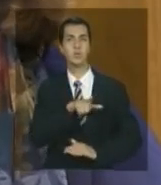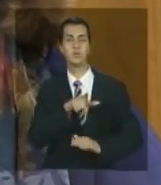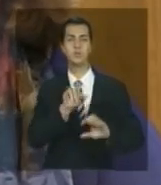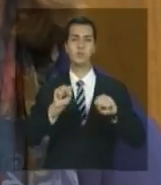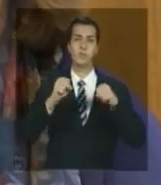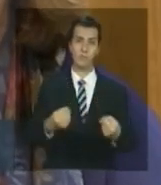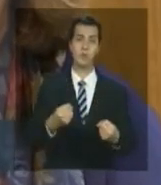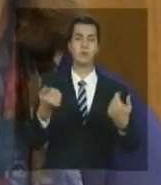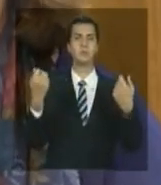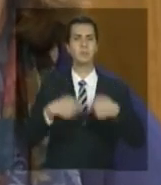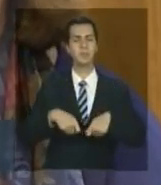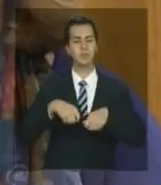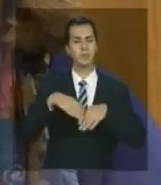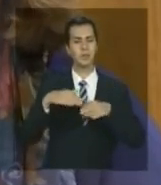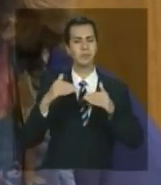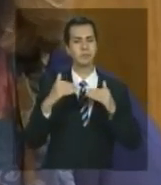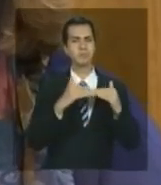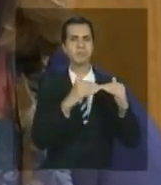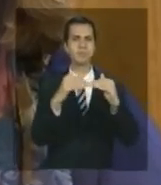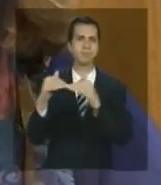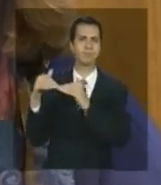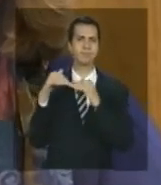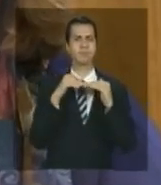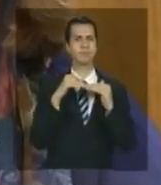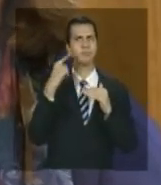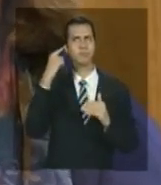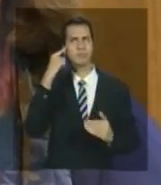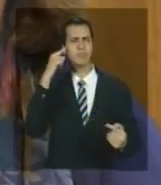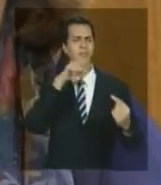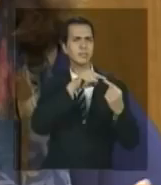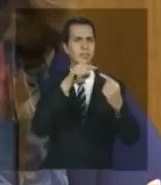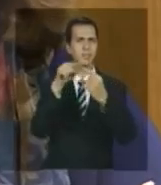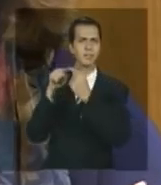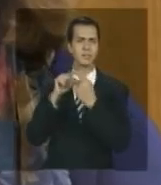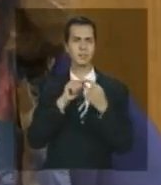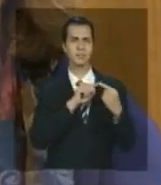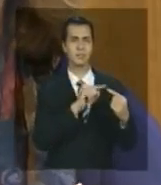tenhamos uma harmonização de posições dentro do BRICS, e novas